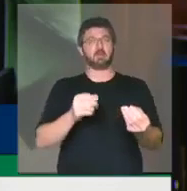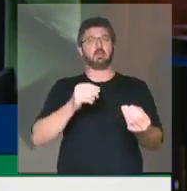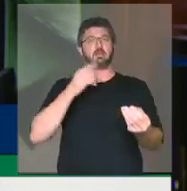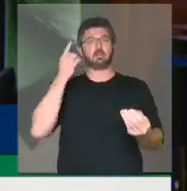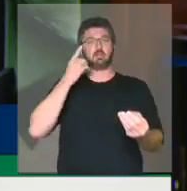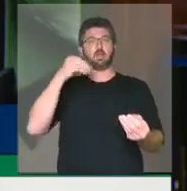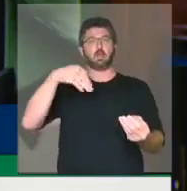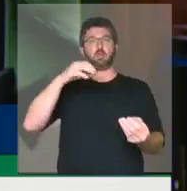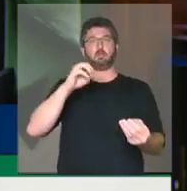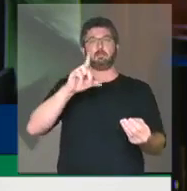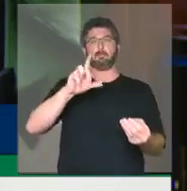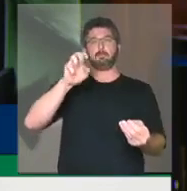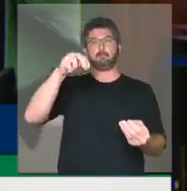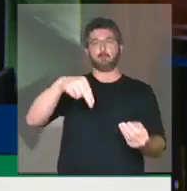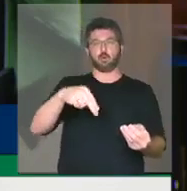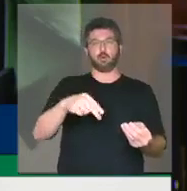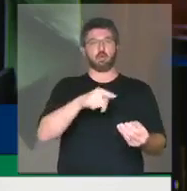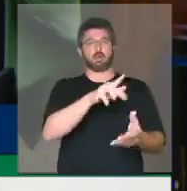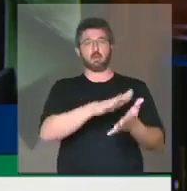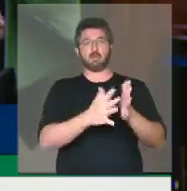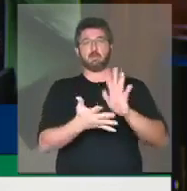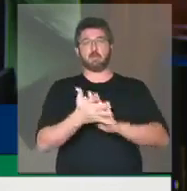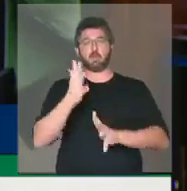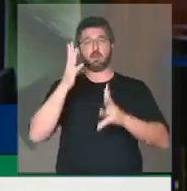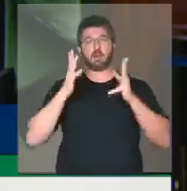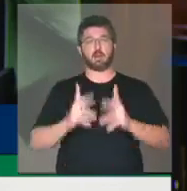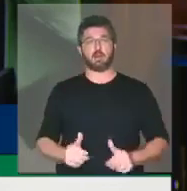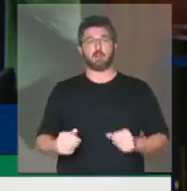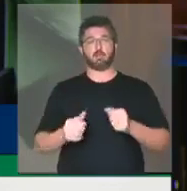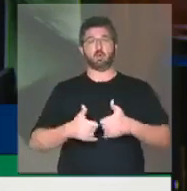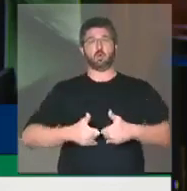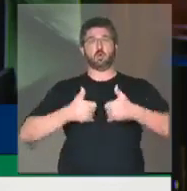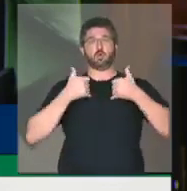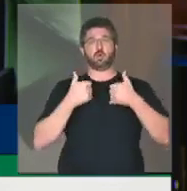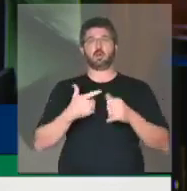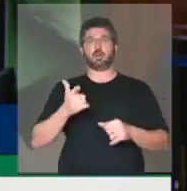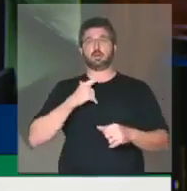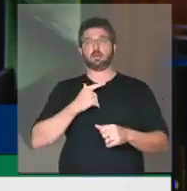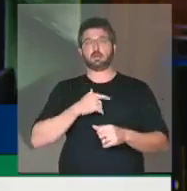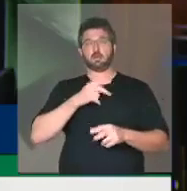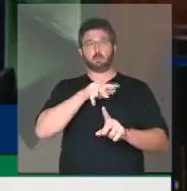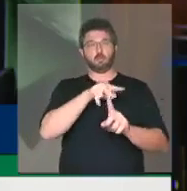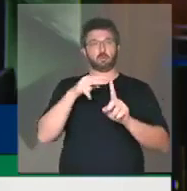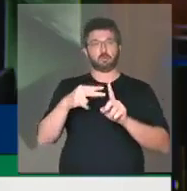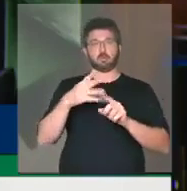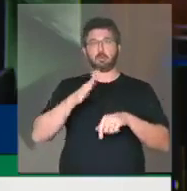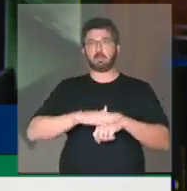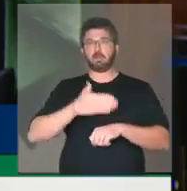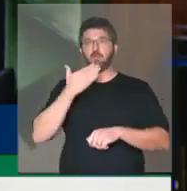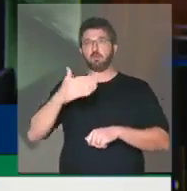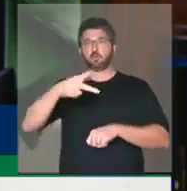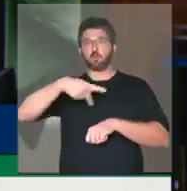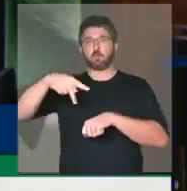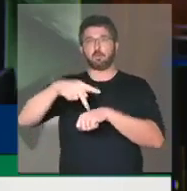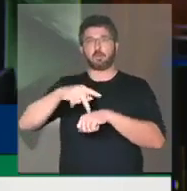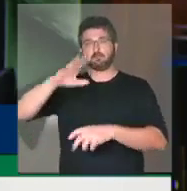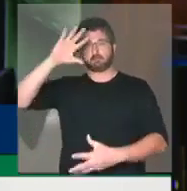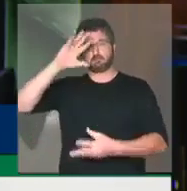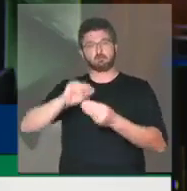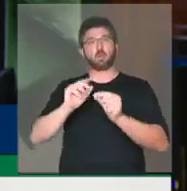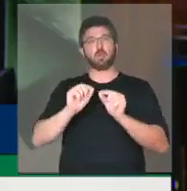Alessandro Molon, de mãos limpas, de mãos honradas, de visão republicana, de uma compreensão de que as